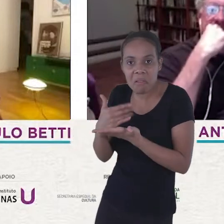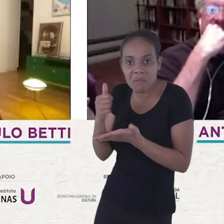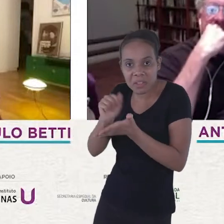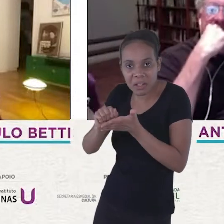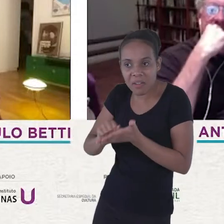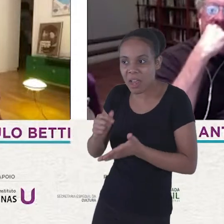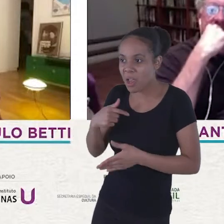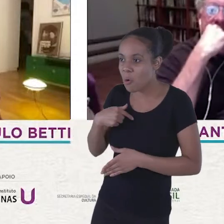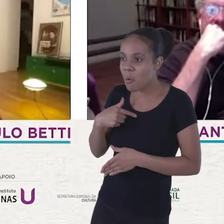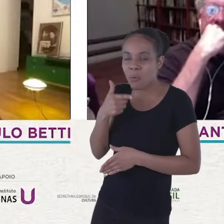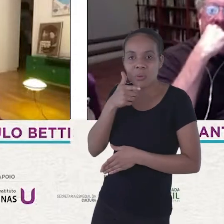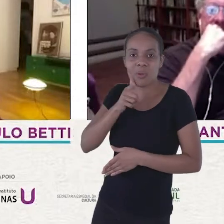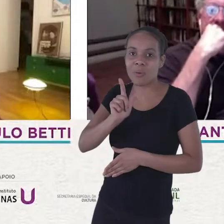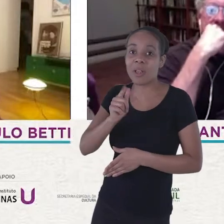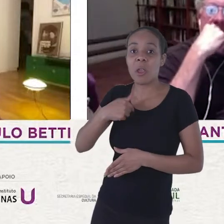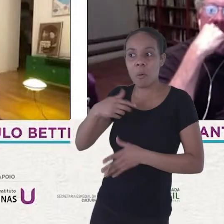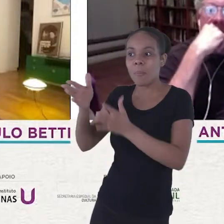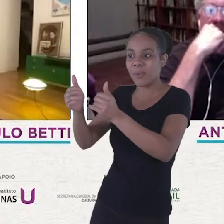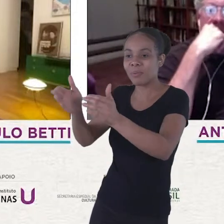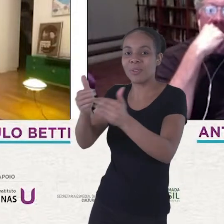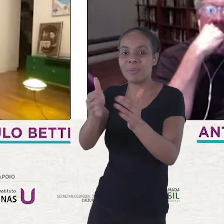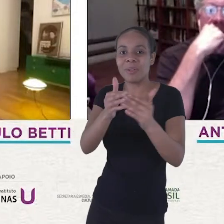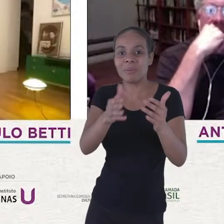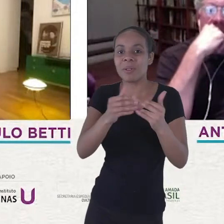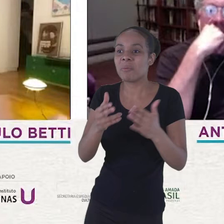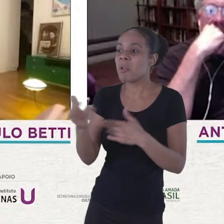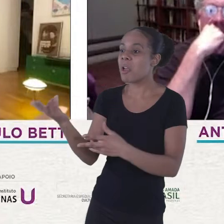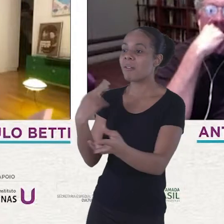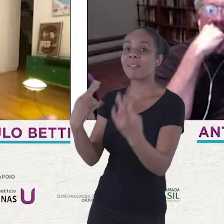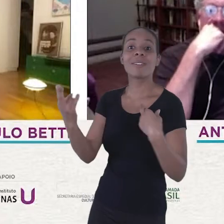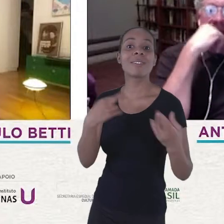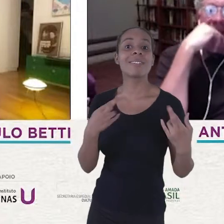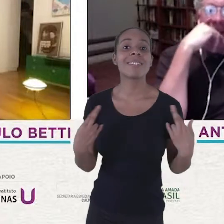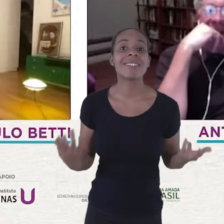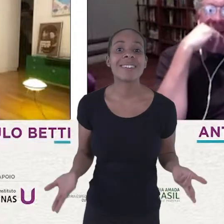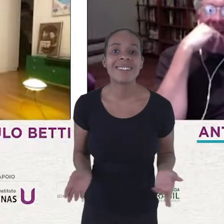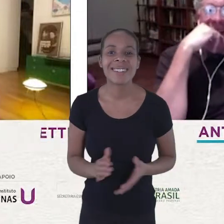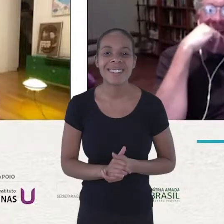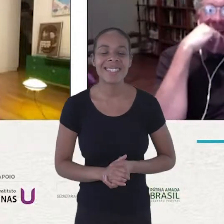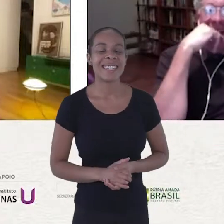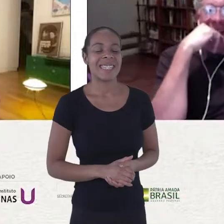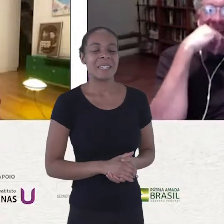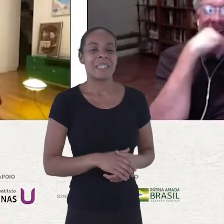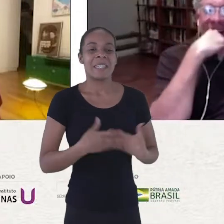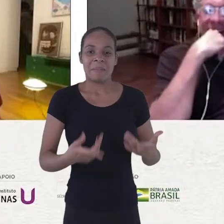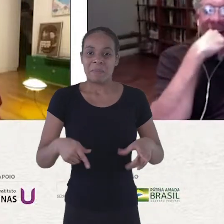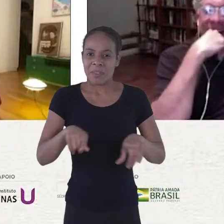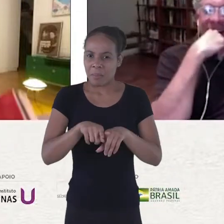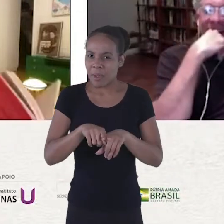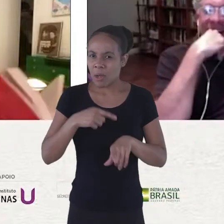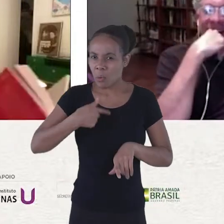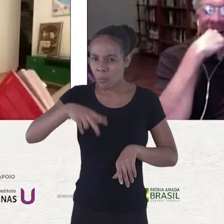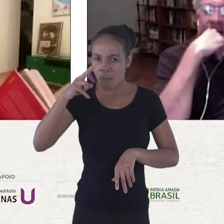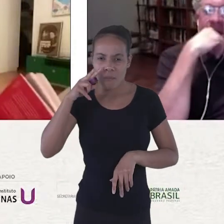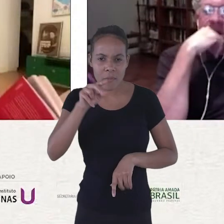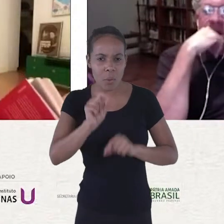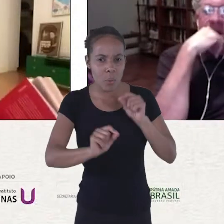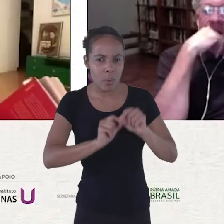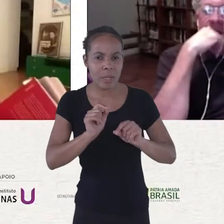gente. Acho que tem uma campanha muito bacana. Agora, eu estava vendo aquela. Tem, por